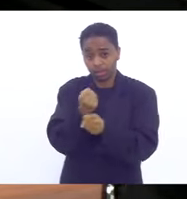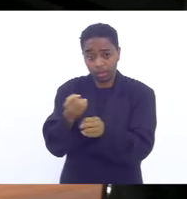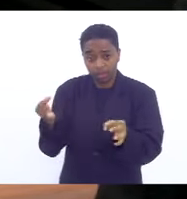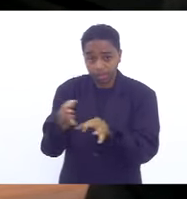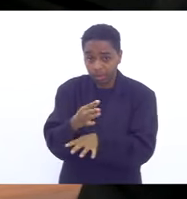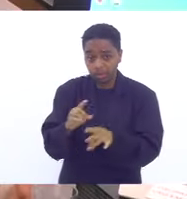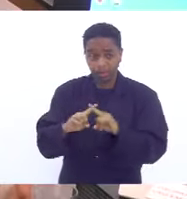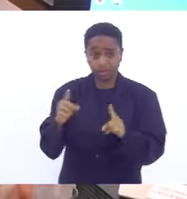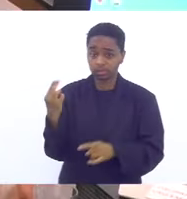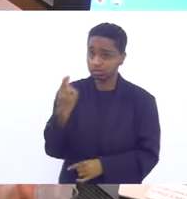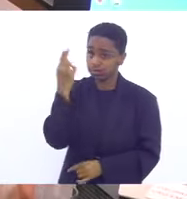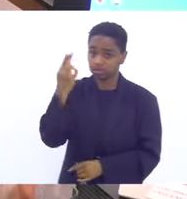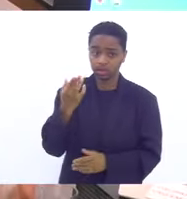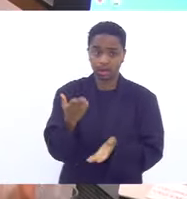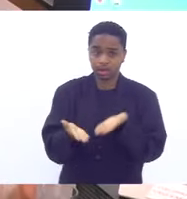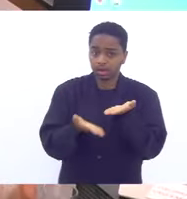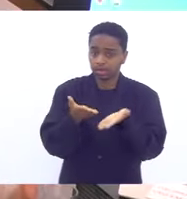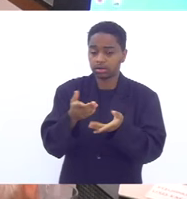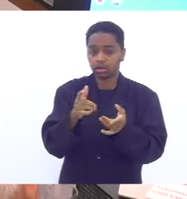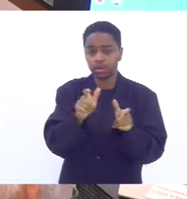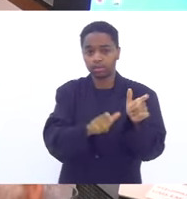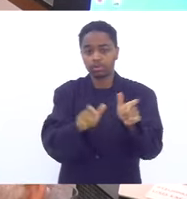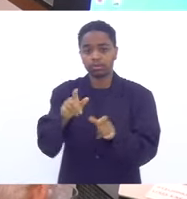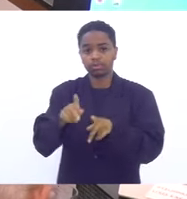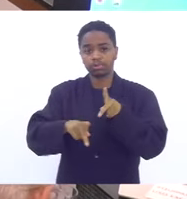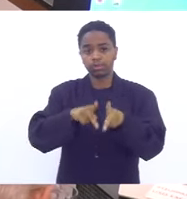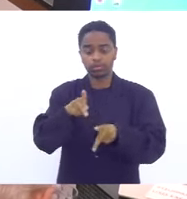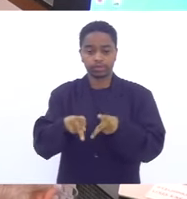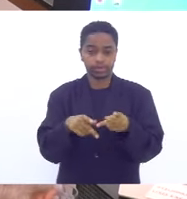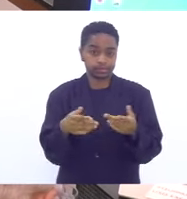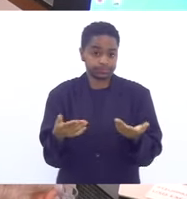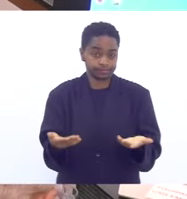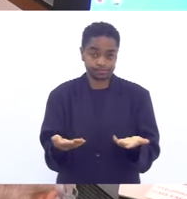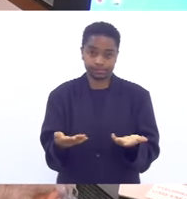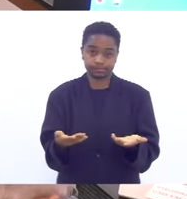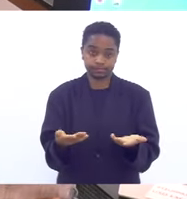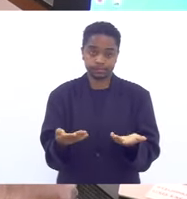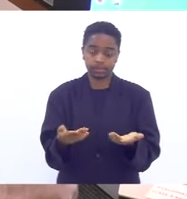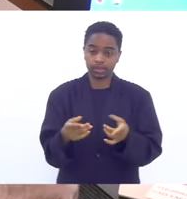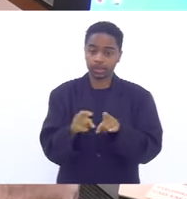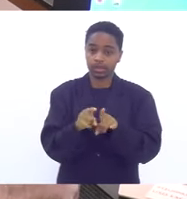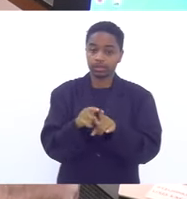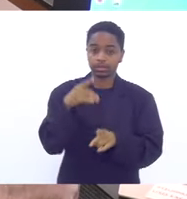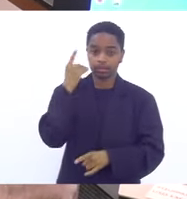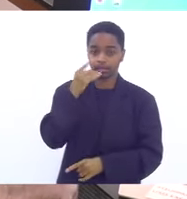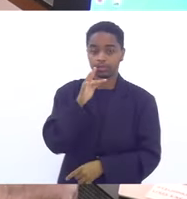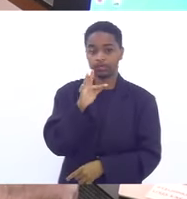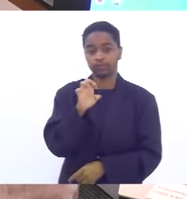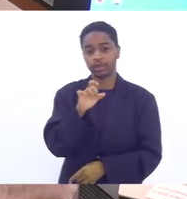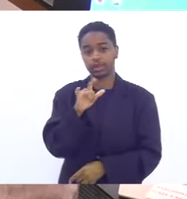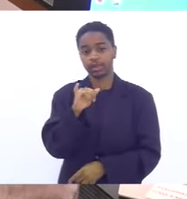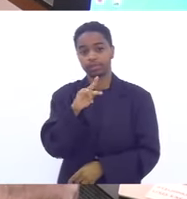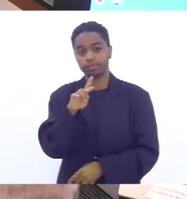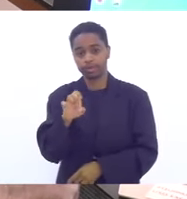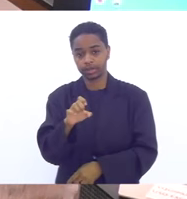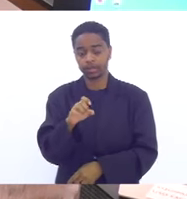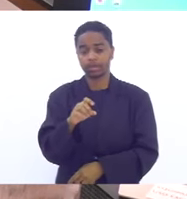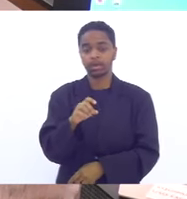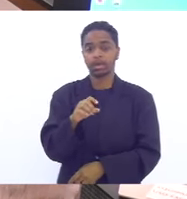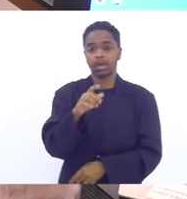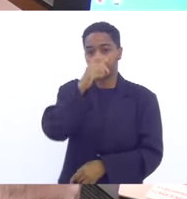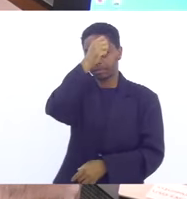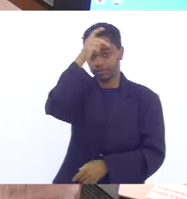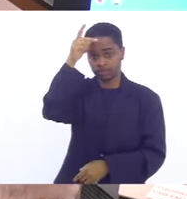foi suficiente para atender a demanda lá da nossa sociedade. E deputado Felipe Peixoto, a prefeitura de Casimiro, e